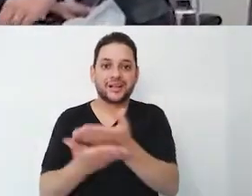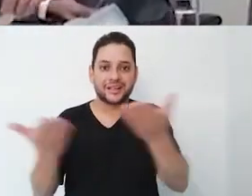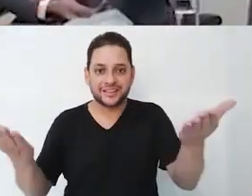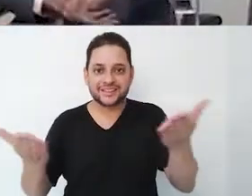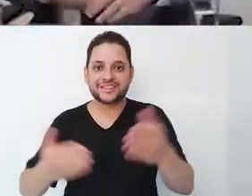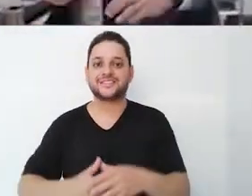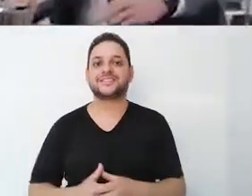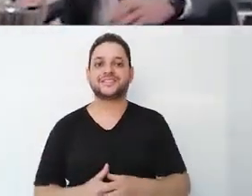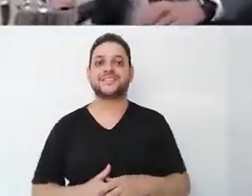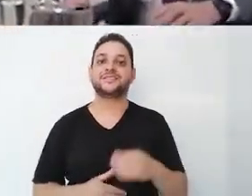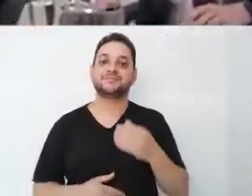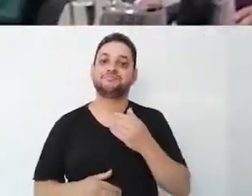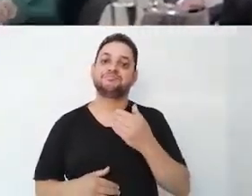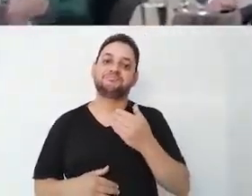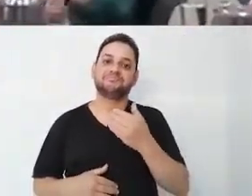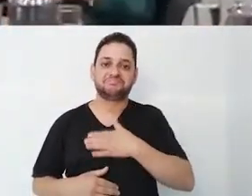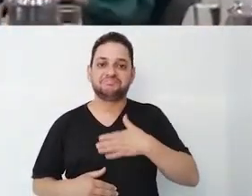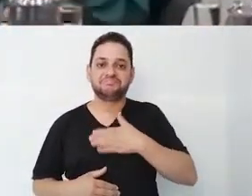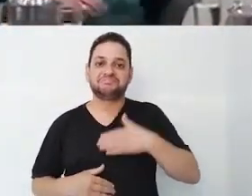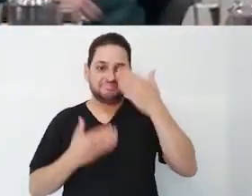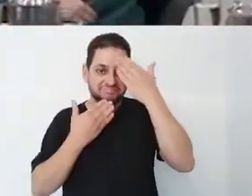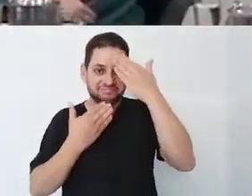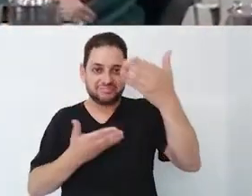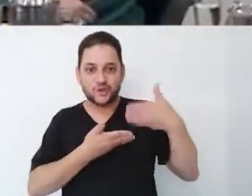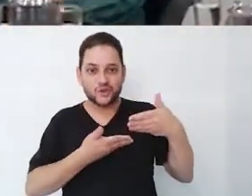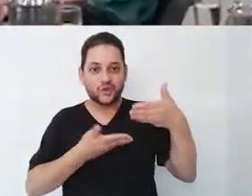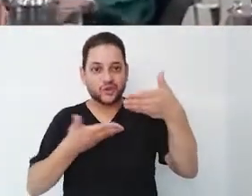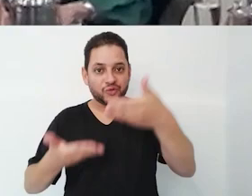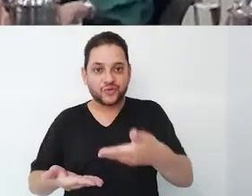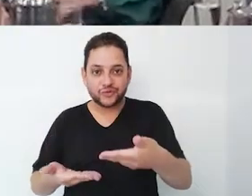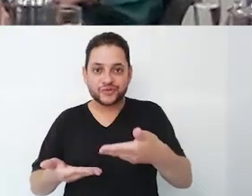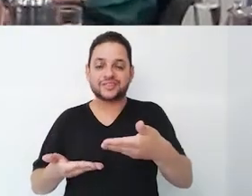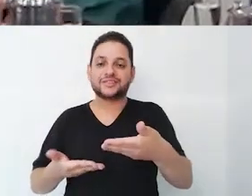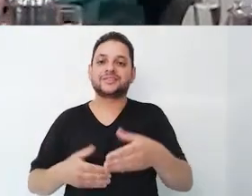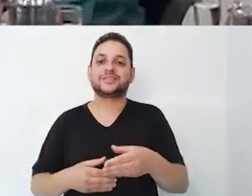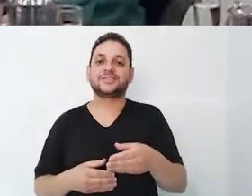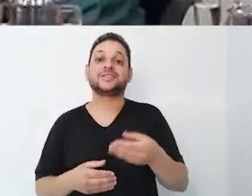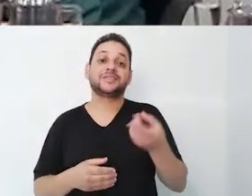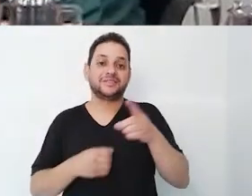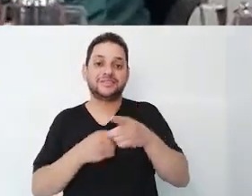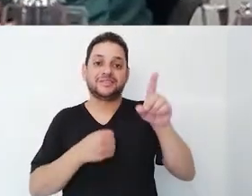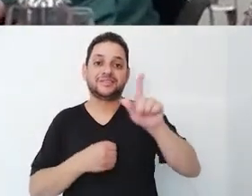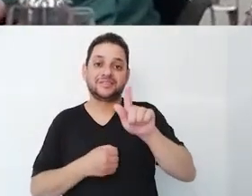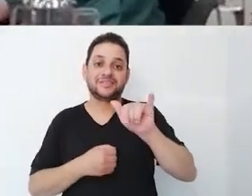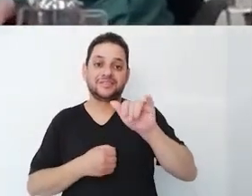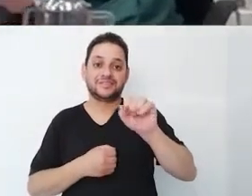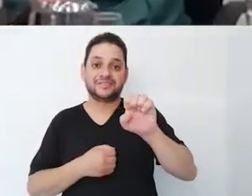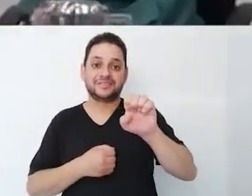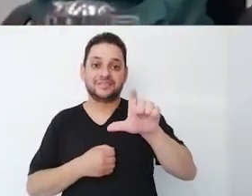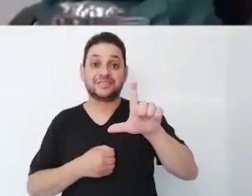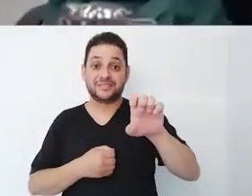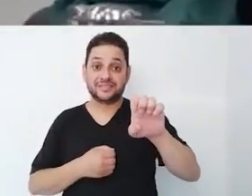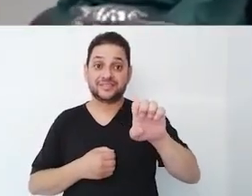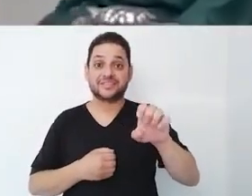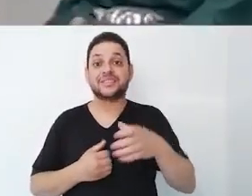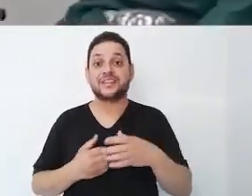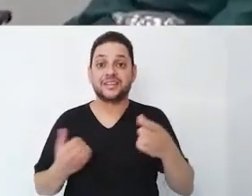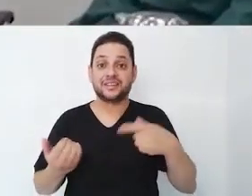todas. Gostaria de agradecer o convite que foi formulado pela doutora Gisele. Gostaria também